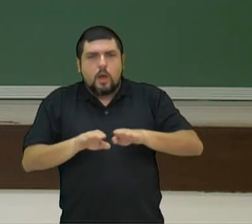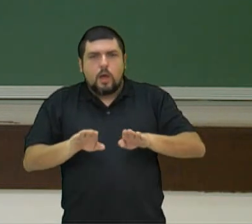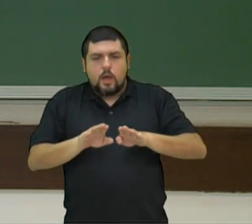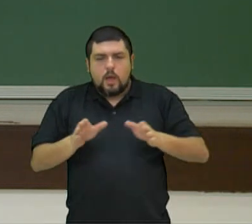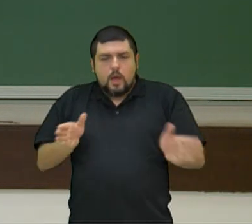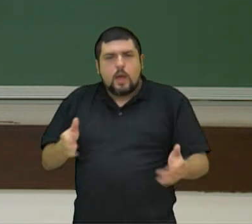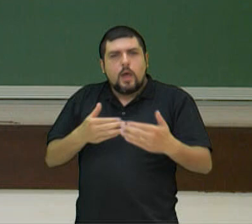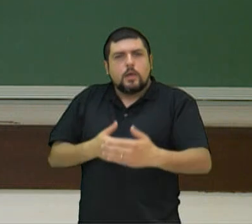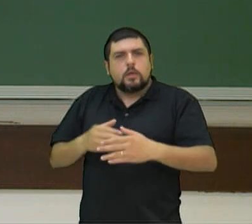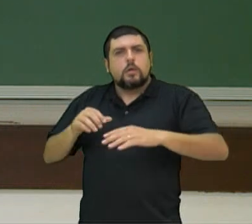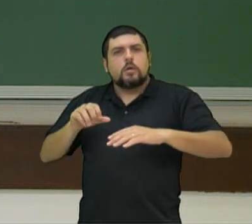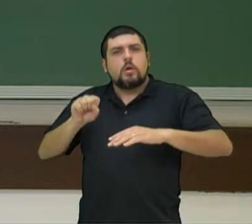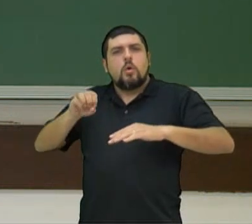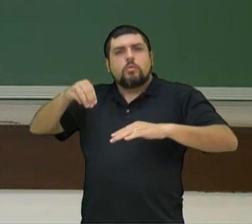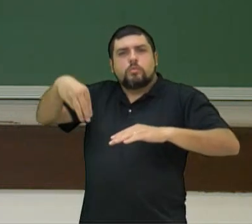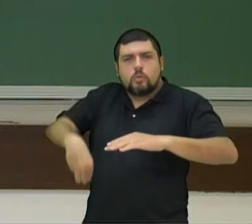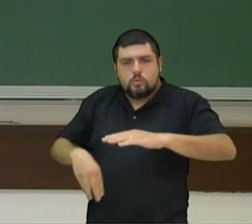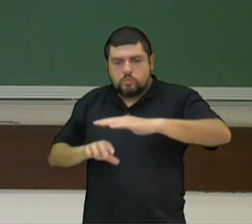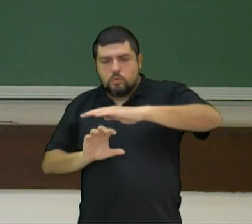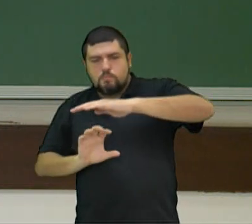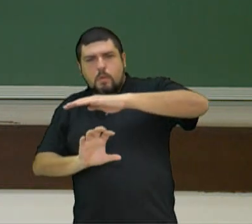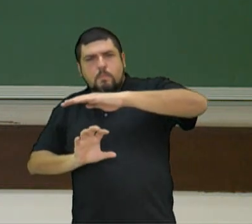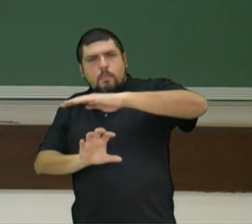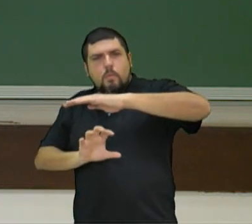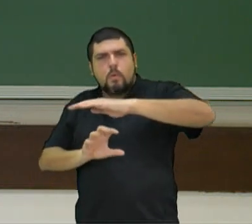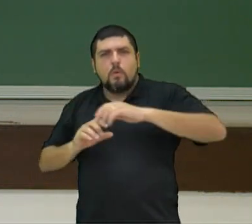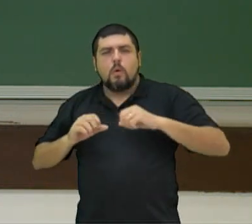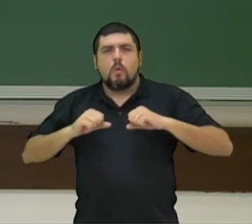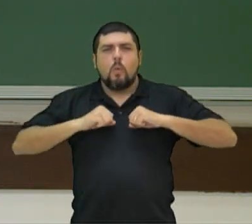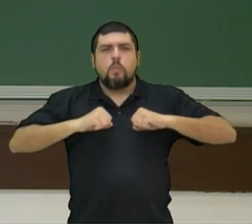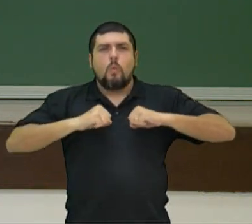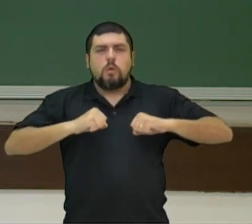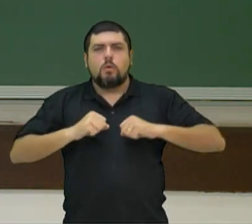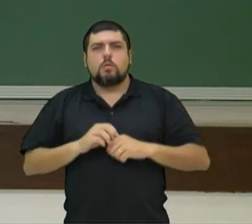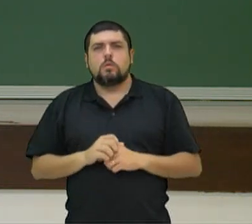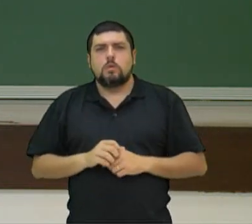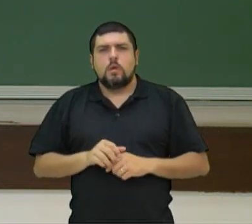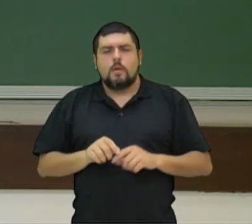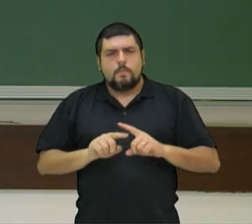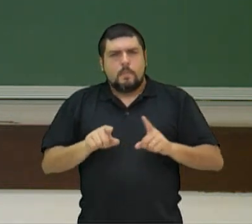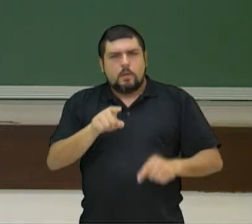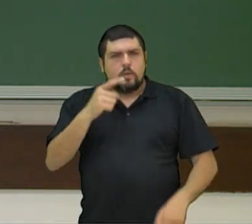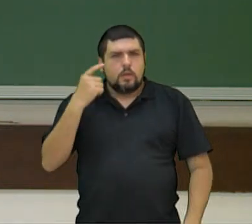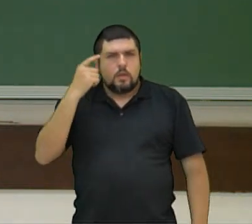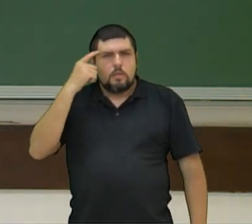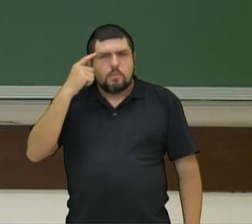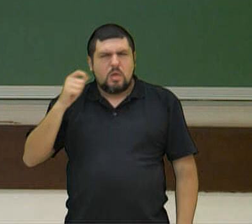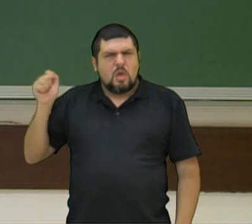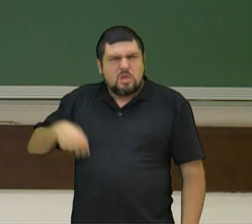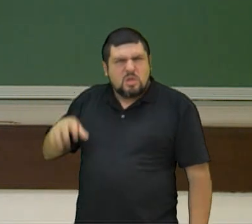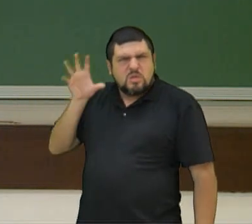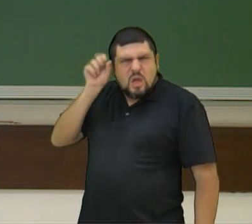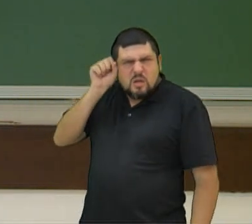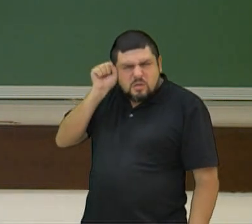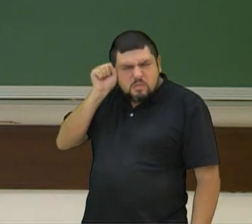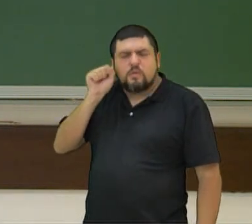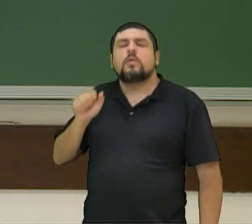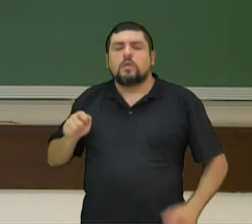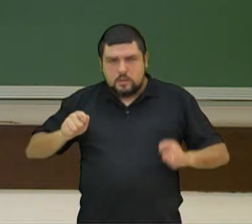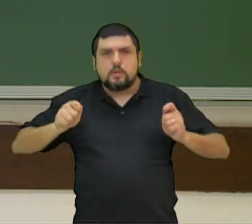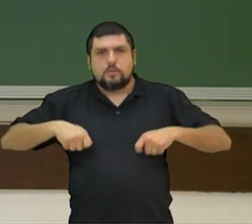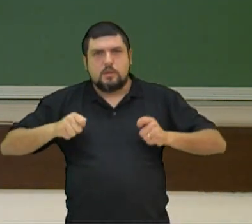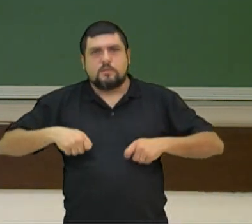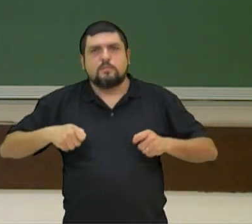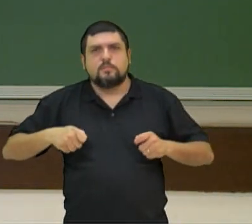a música lá no fundo da água também. Daí você vai pensar assim, ah, mas ela escuta? Escuta, né, o